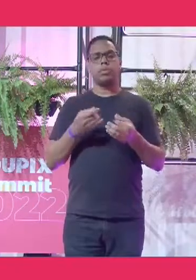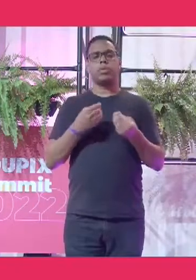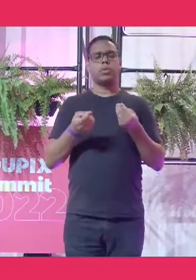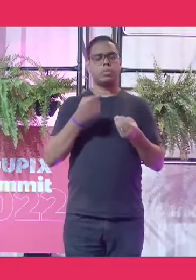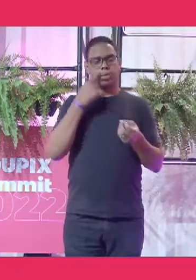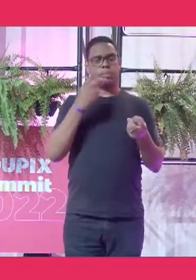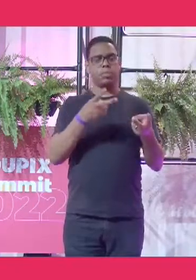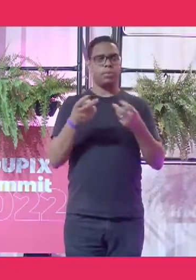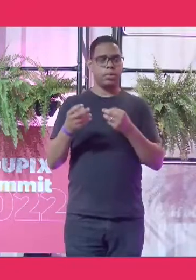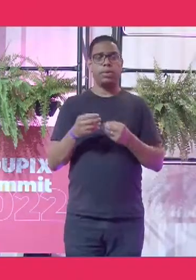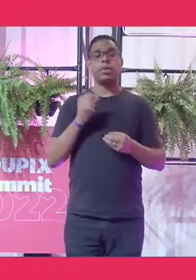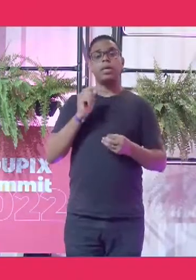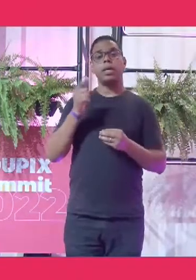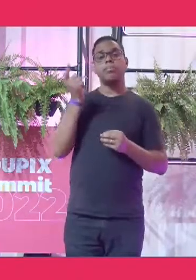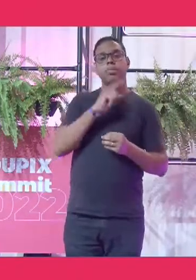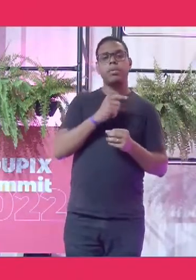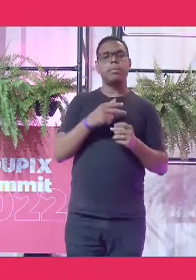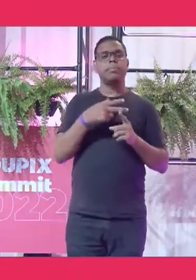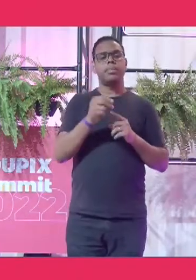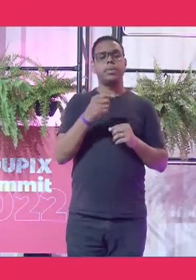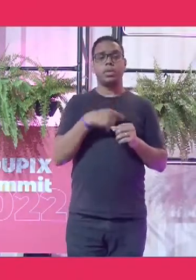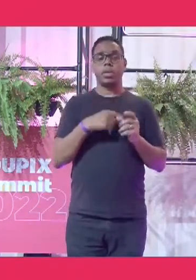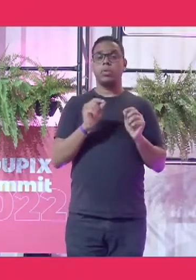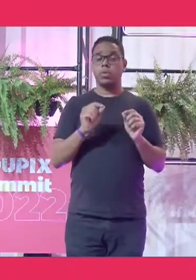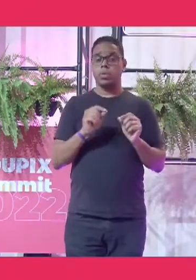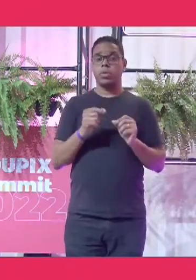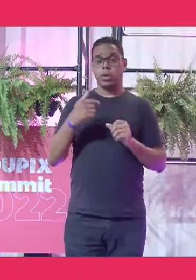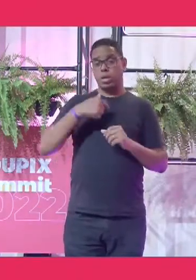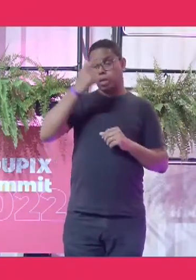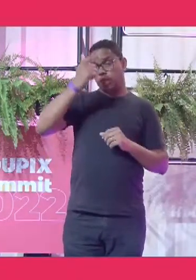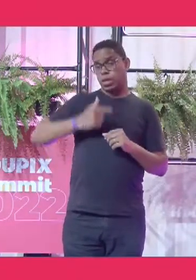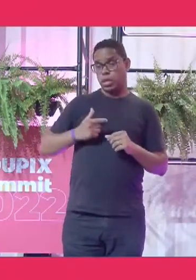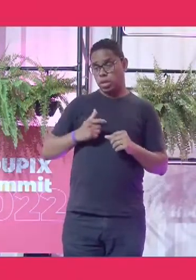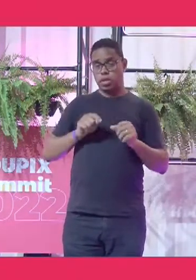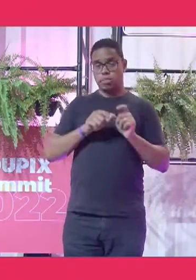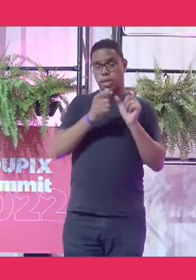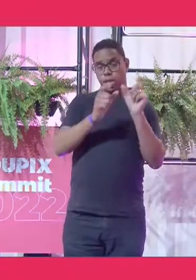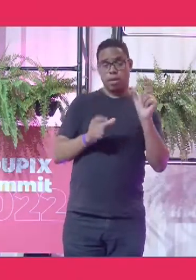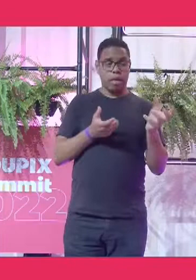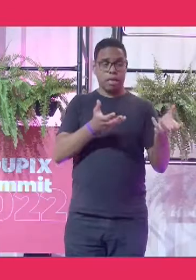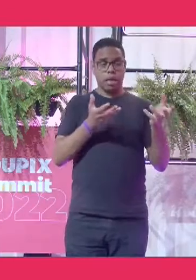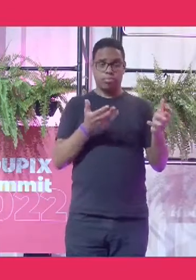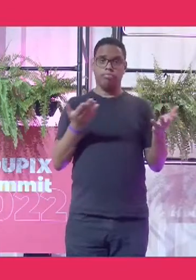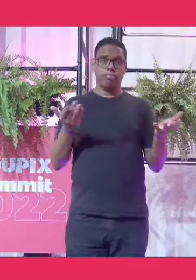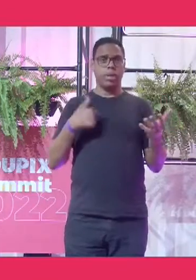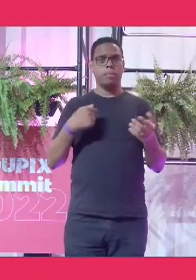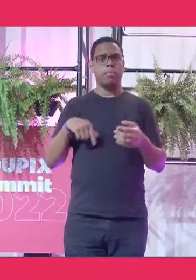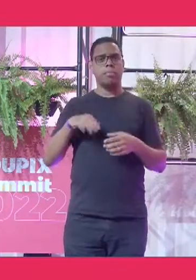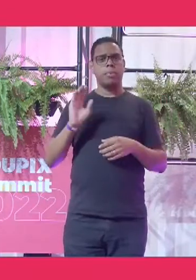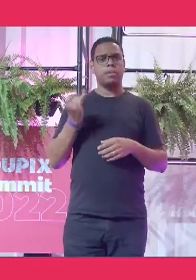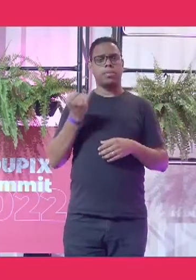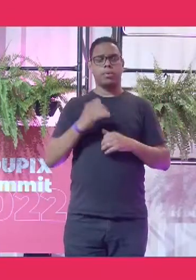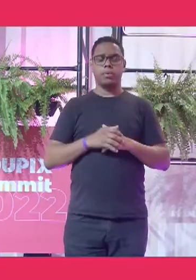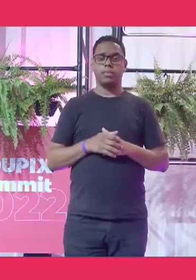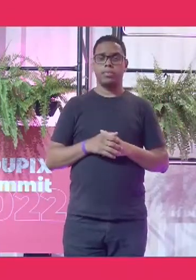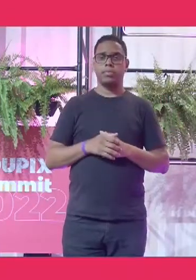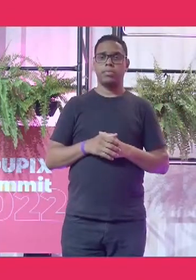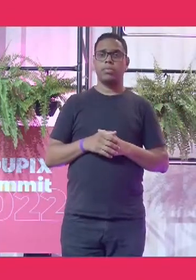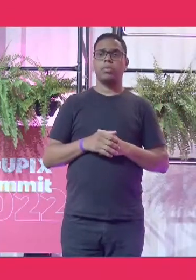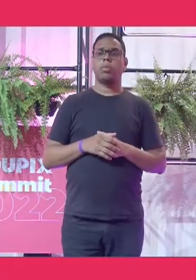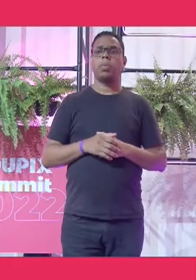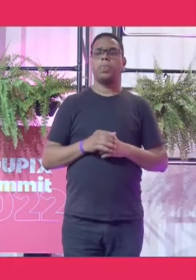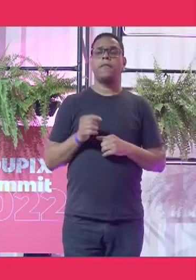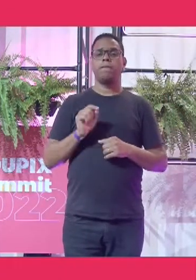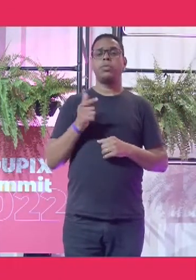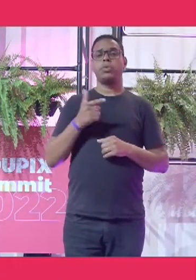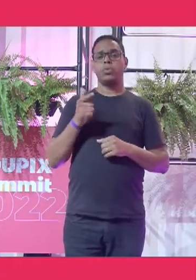você observa, quem ganha a briga entre quem eu sou e o que o algoritmo gostaria de ver? Eu posso colocar um outro problema